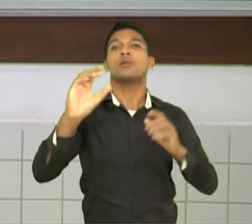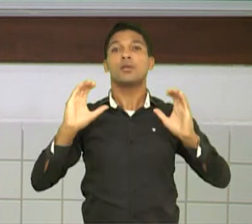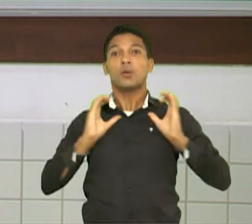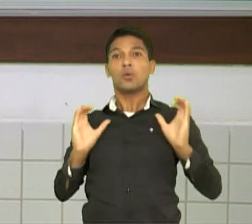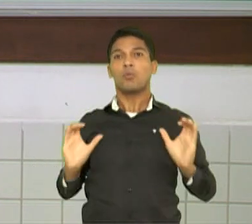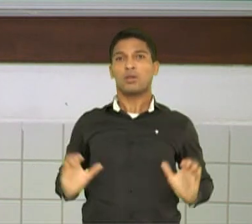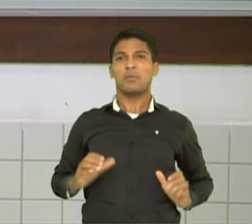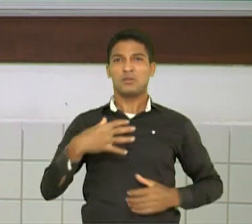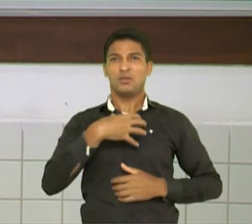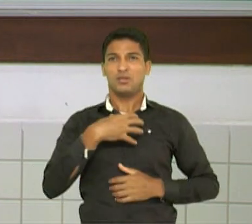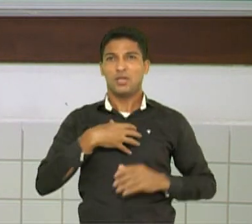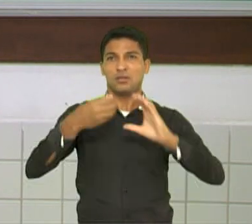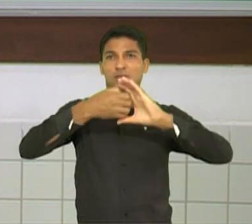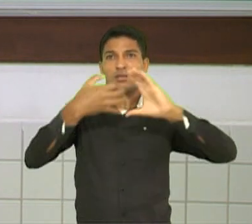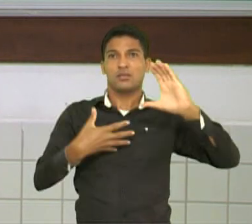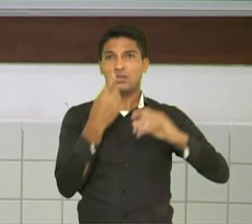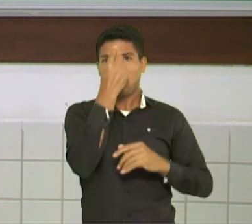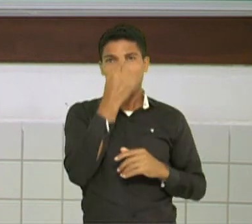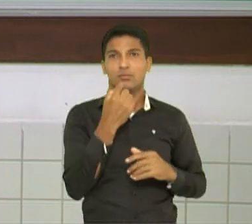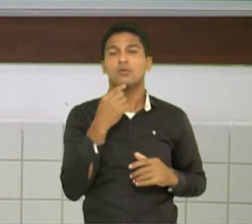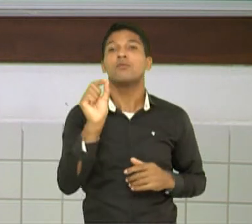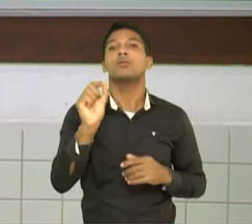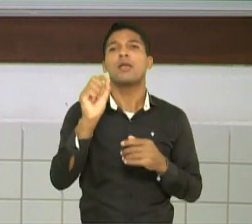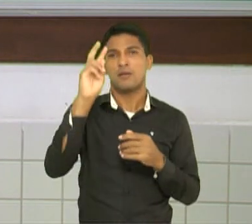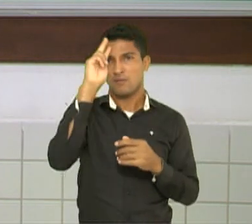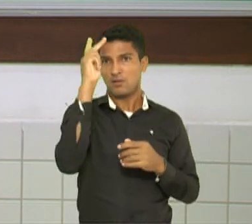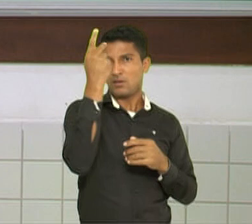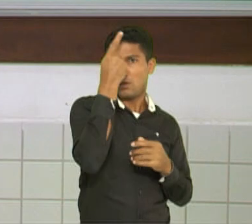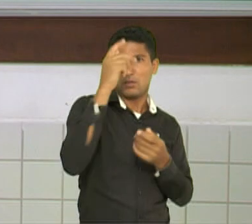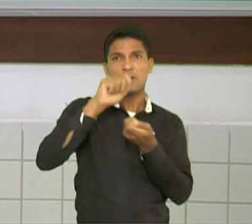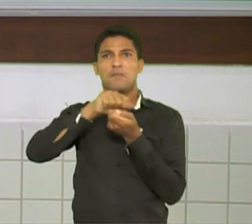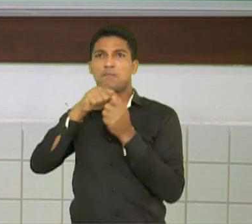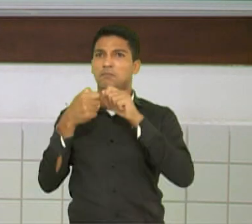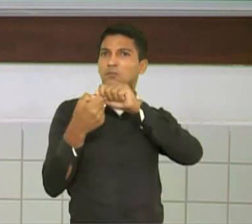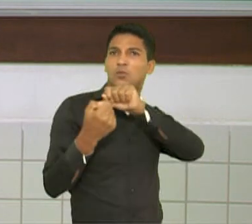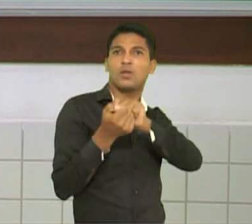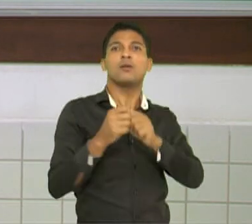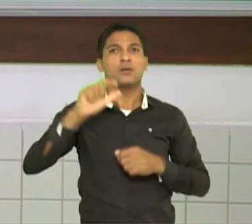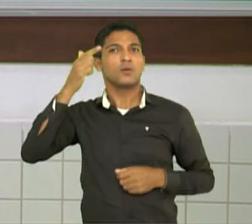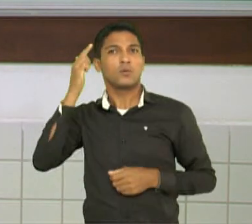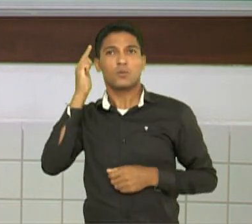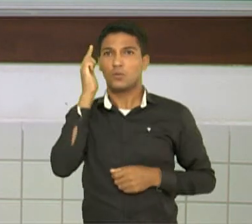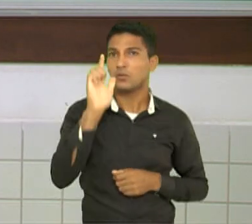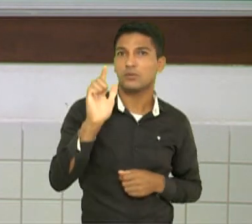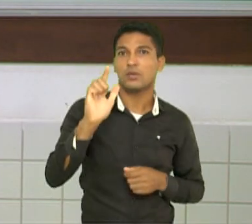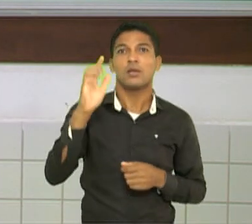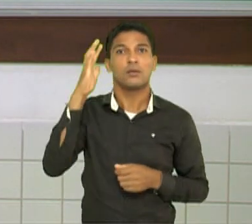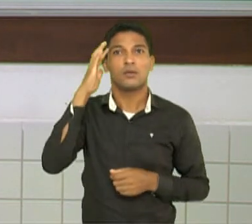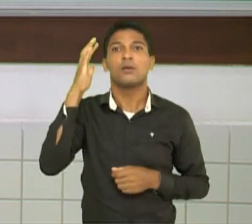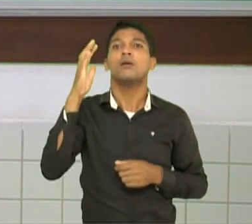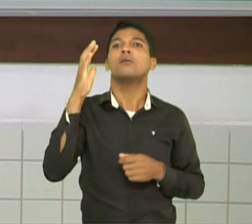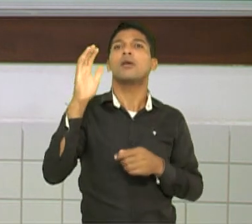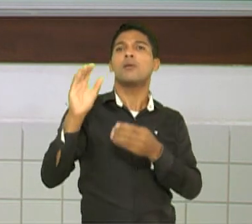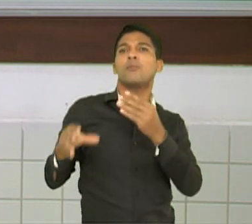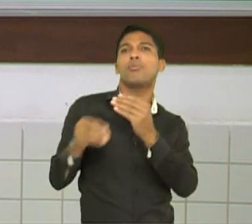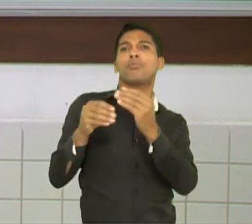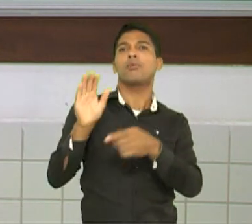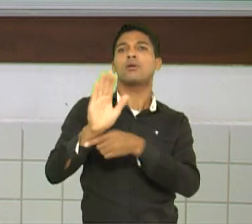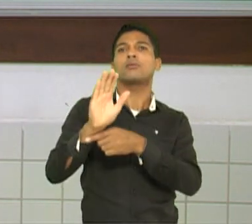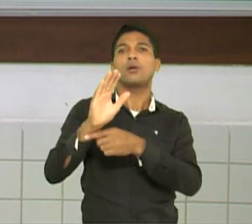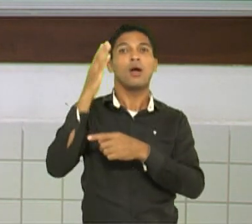comportamento, nos seus hábitos, para nós ajudarmos o mundo a enfrentar esses desafios que estão colocados para a